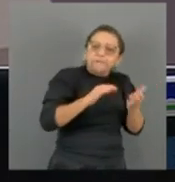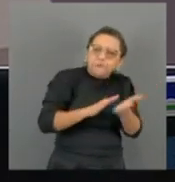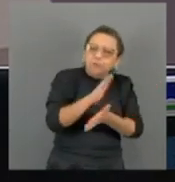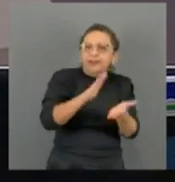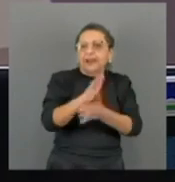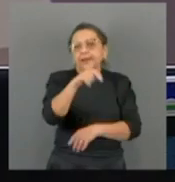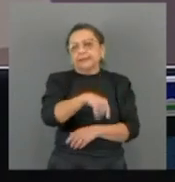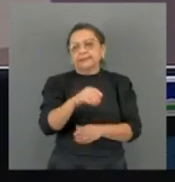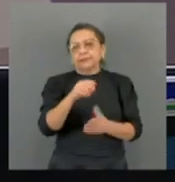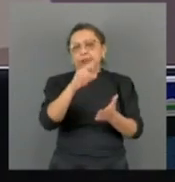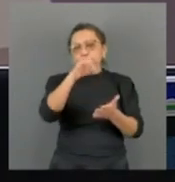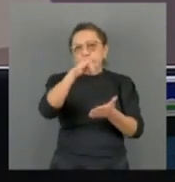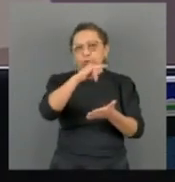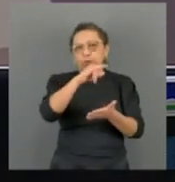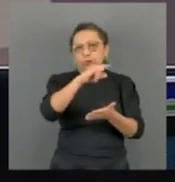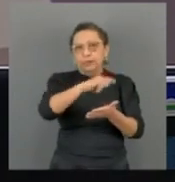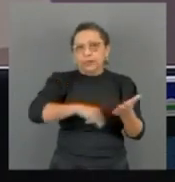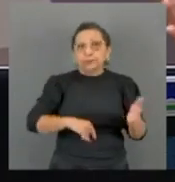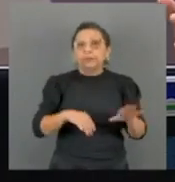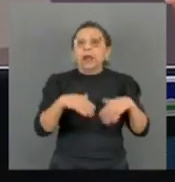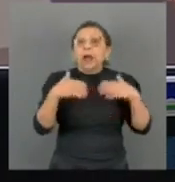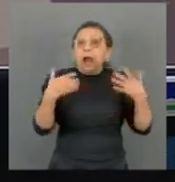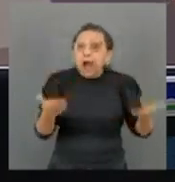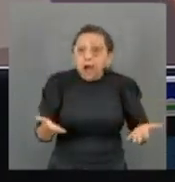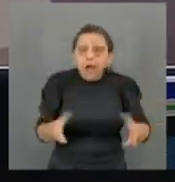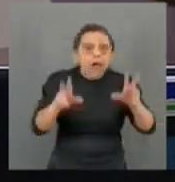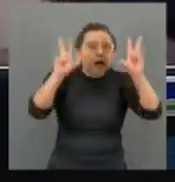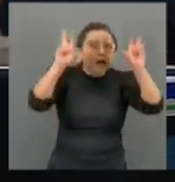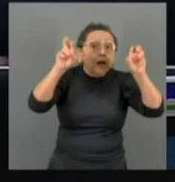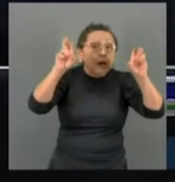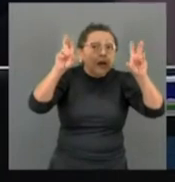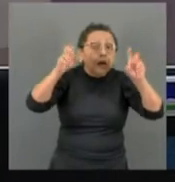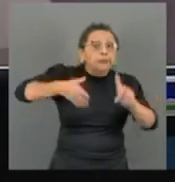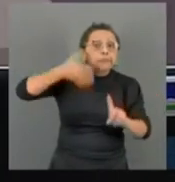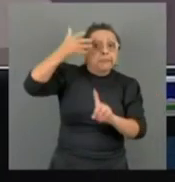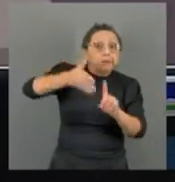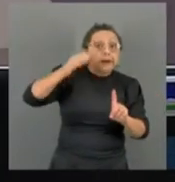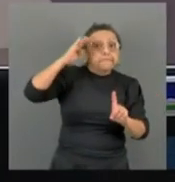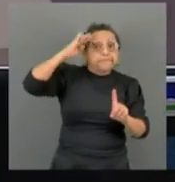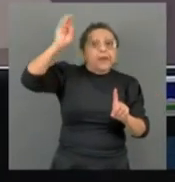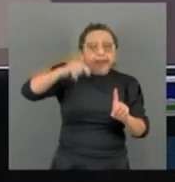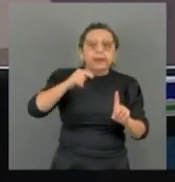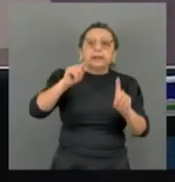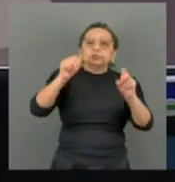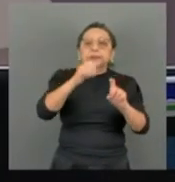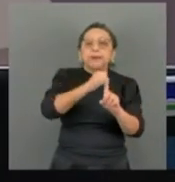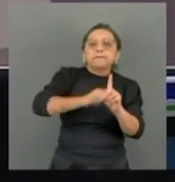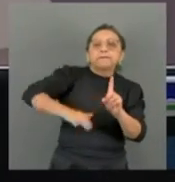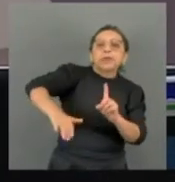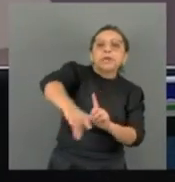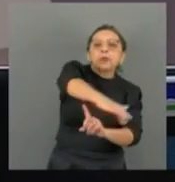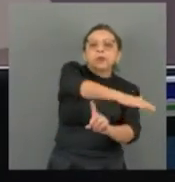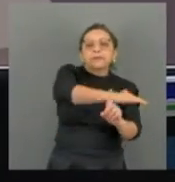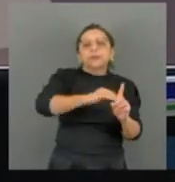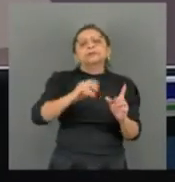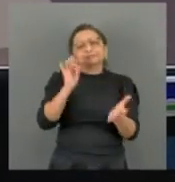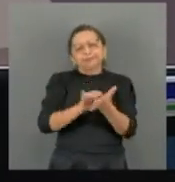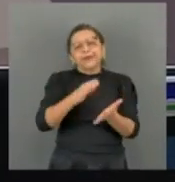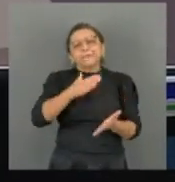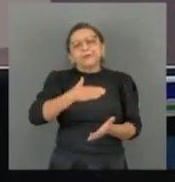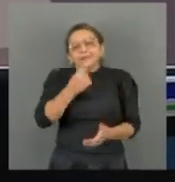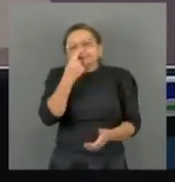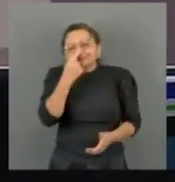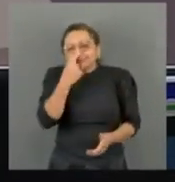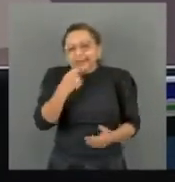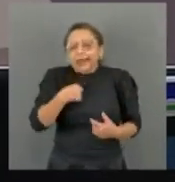Twitter Files. E a palestra não era sobre os Twitter Files, a palestra era sobre o meio ambiente, que realmente é a minha especialidade.